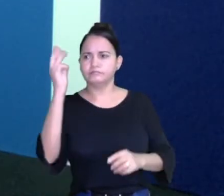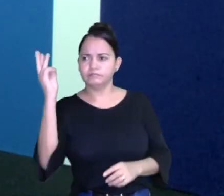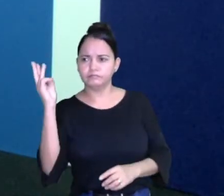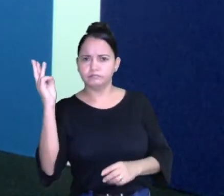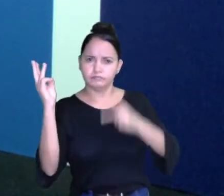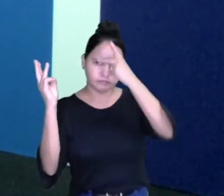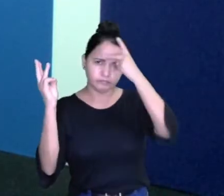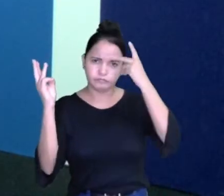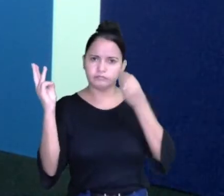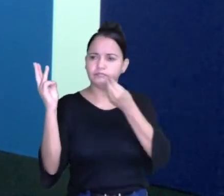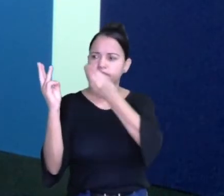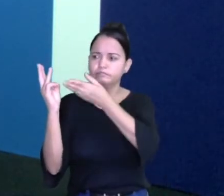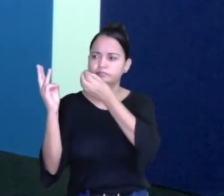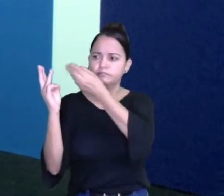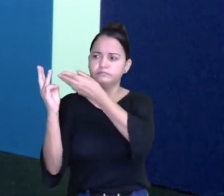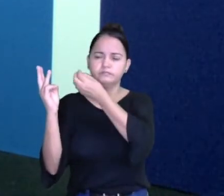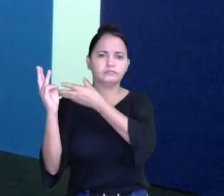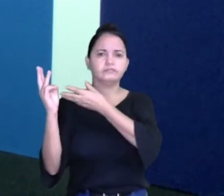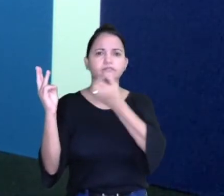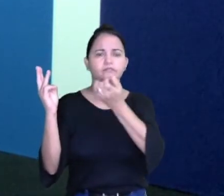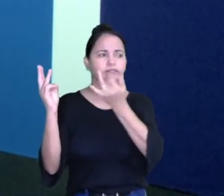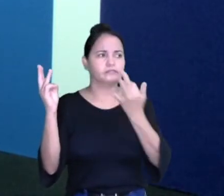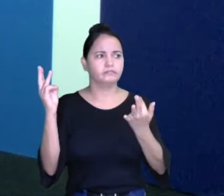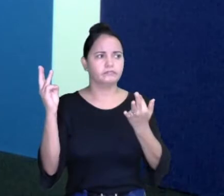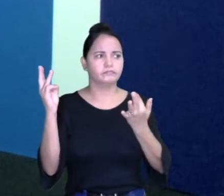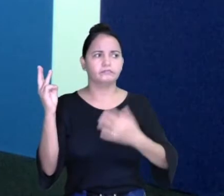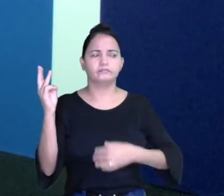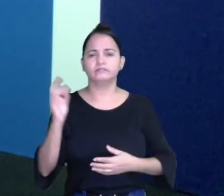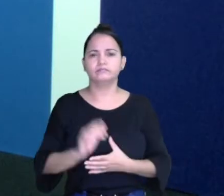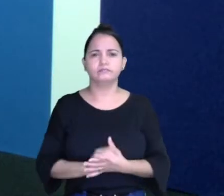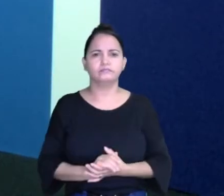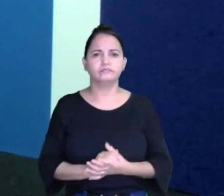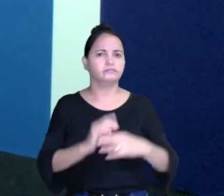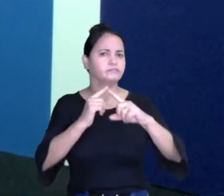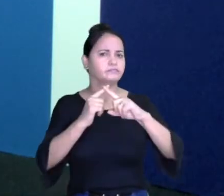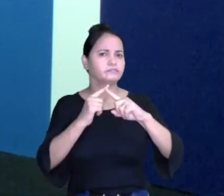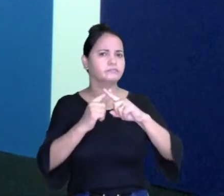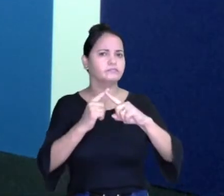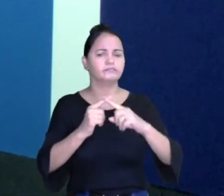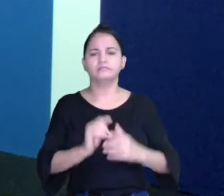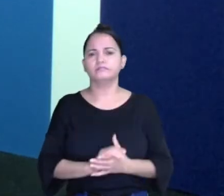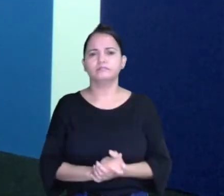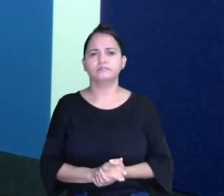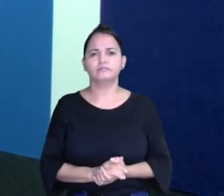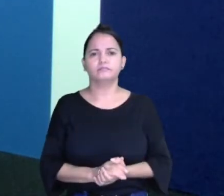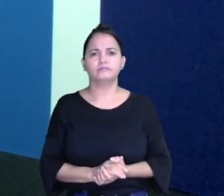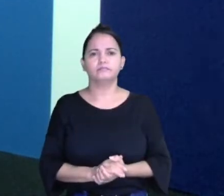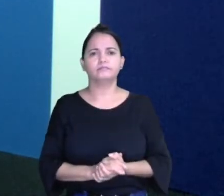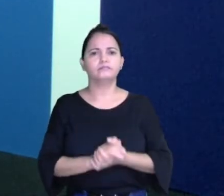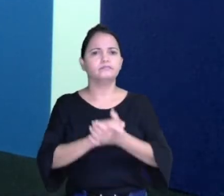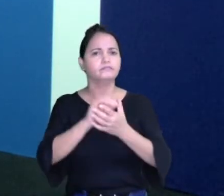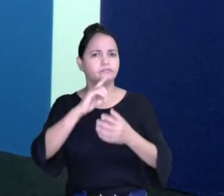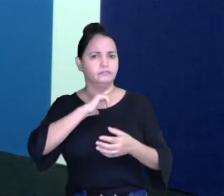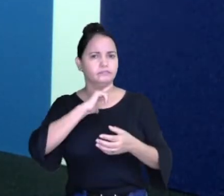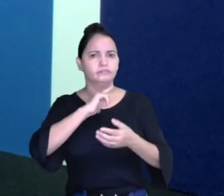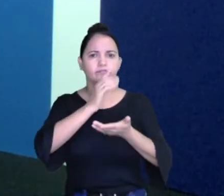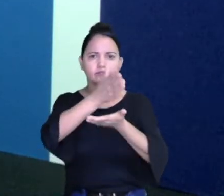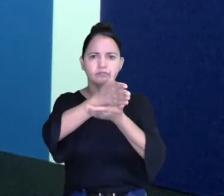3 pessoas, 1/3. Por que 1/3, professora? Porque eu estou tirando